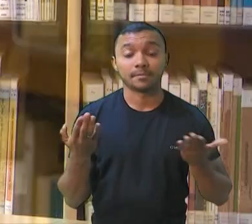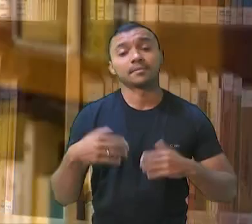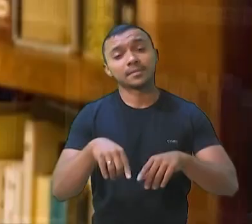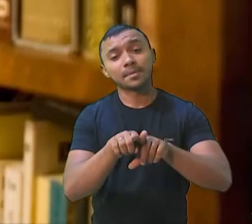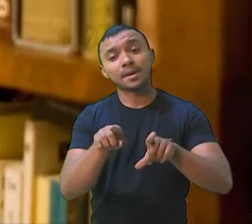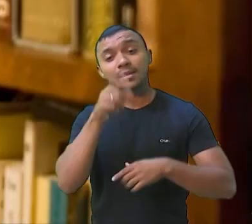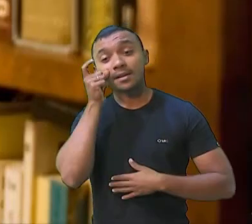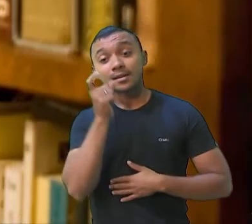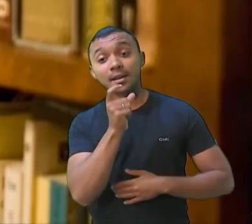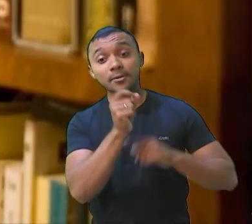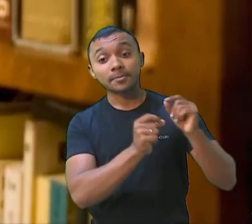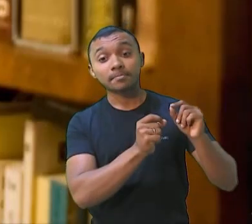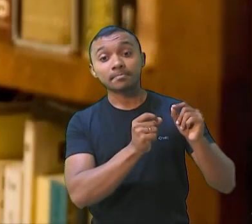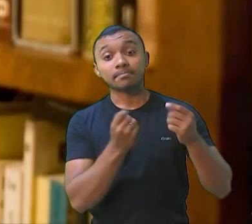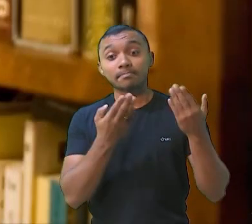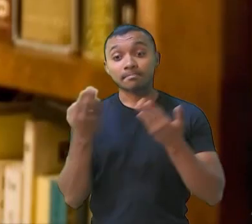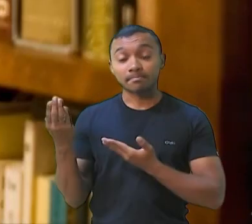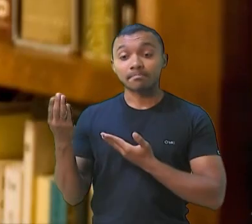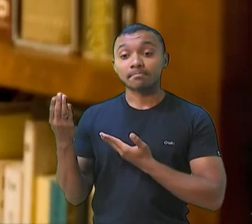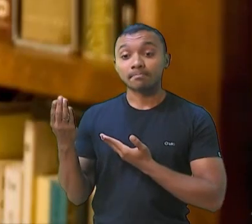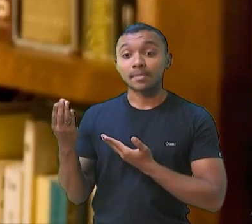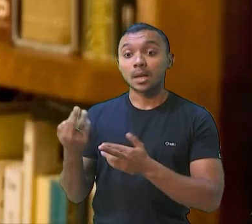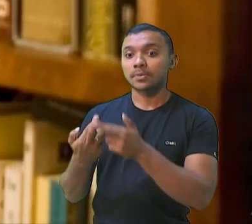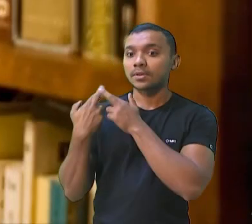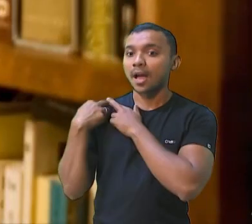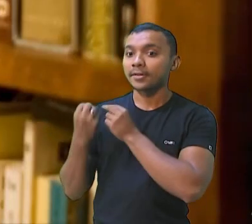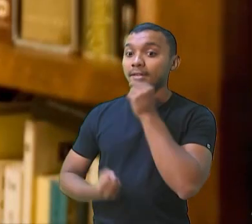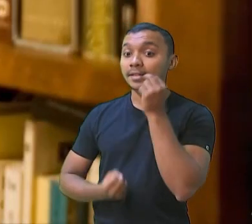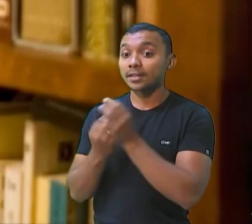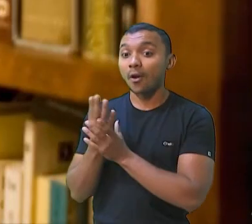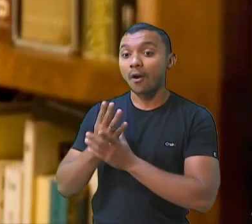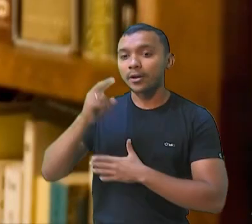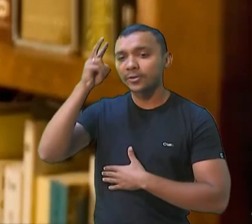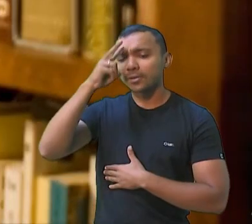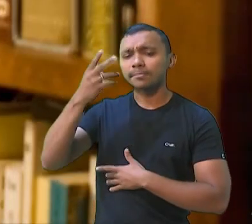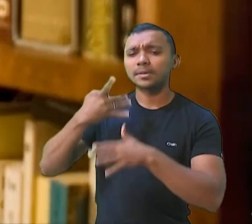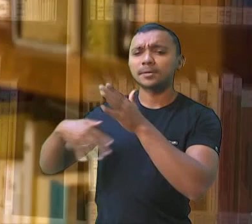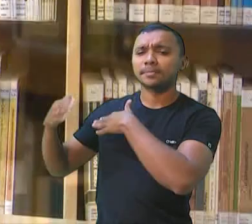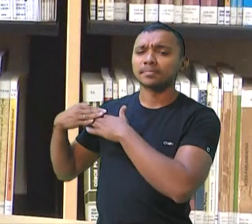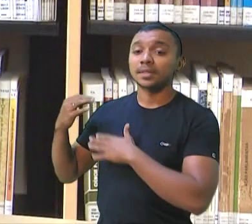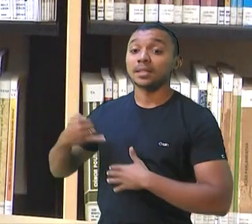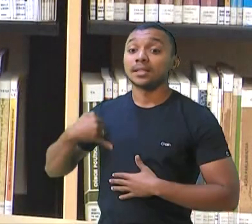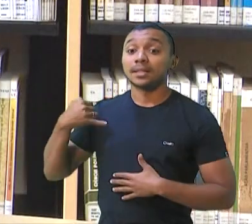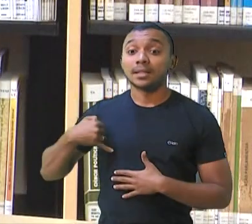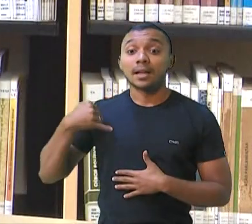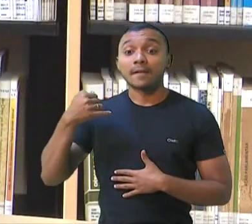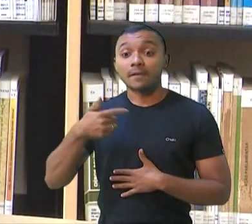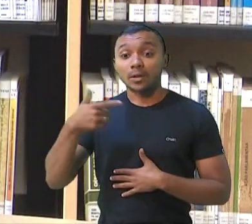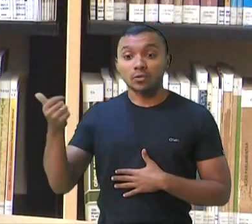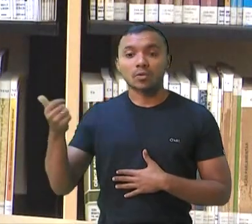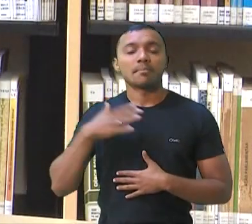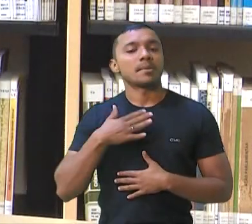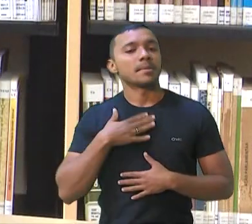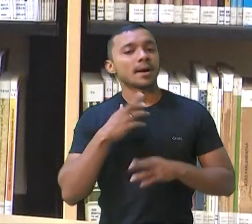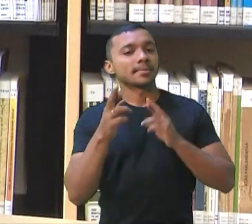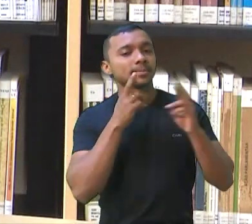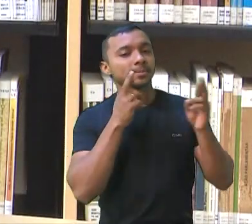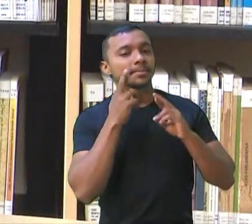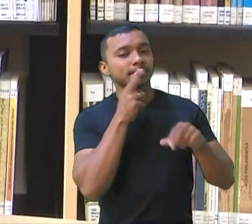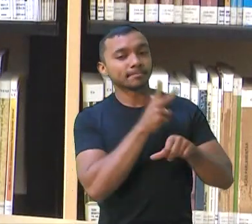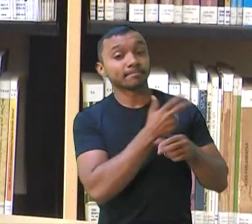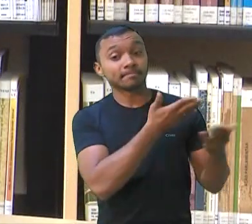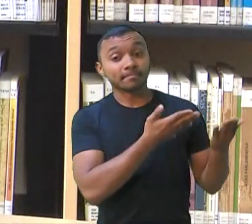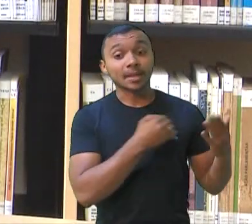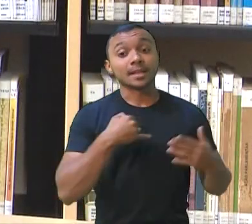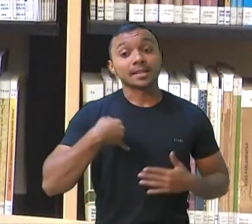uma coisa: o Gary Conaway, que é o criador da história, que na época era um rapazinho de 21 anos de idade, eu entrevistei ele agora com 70 anos de